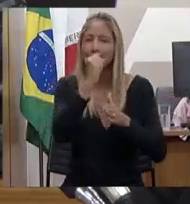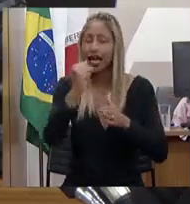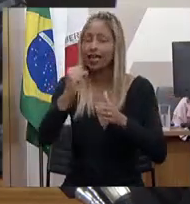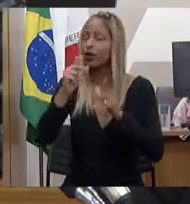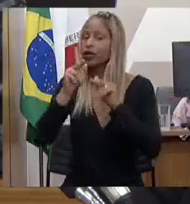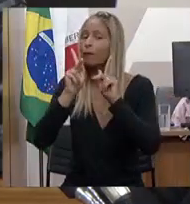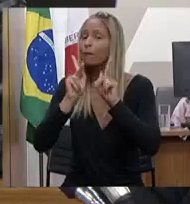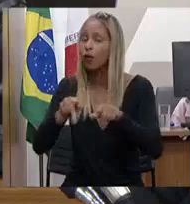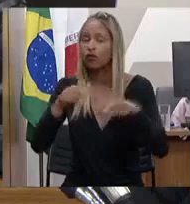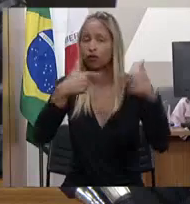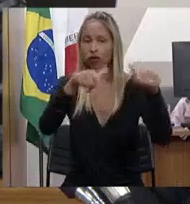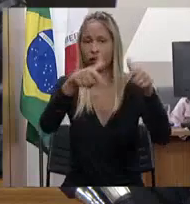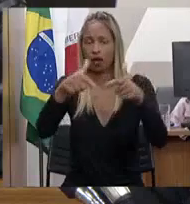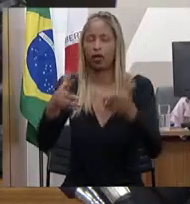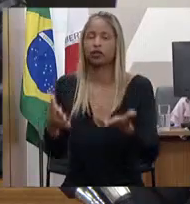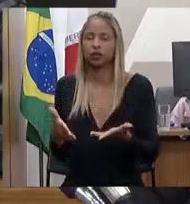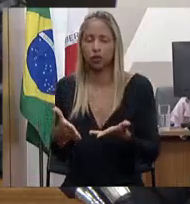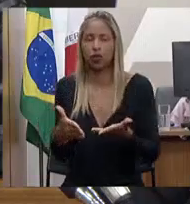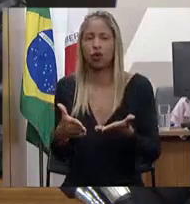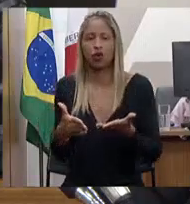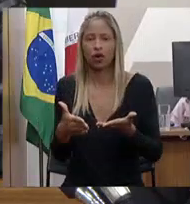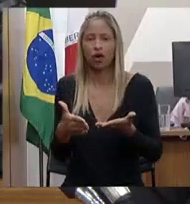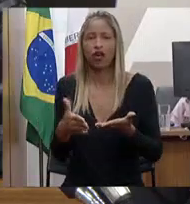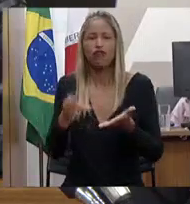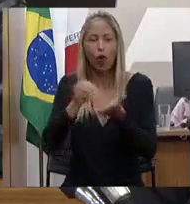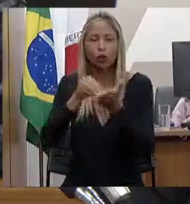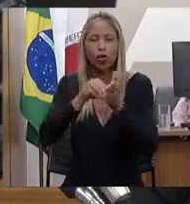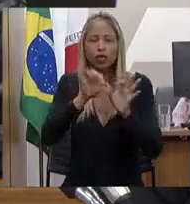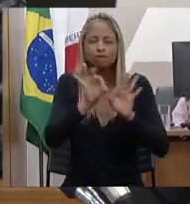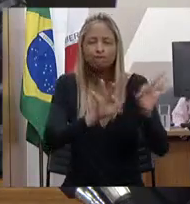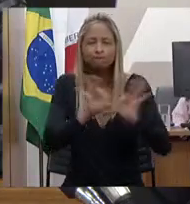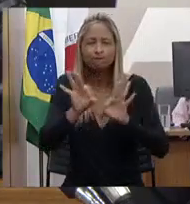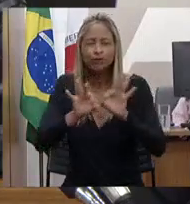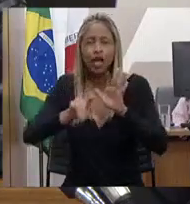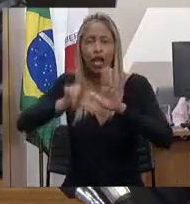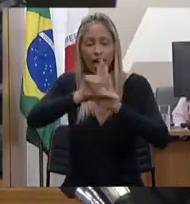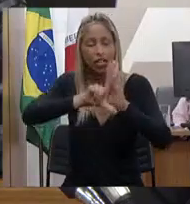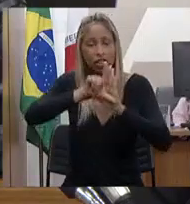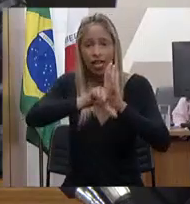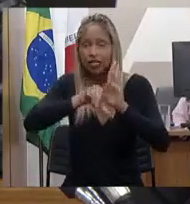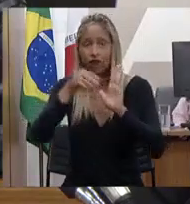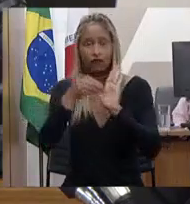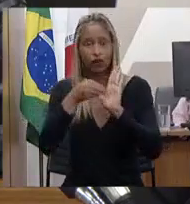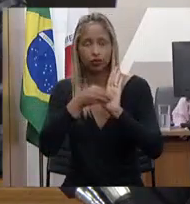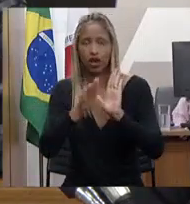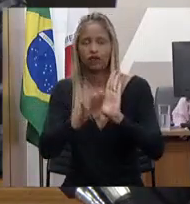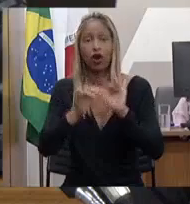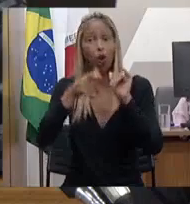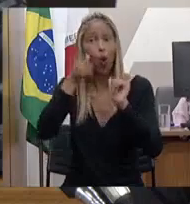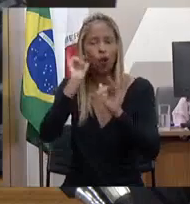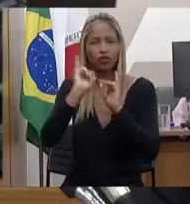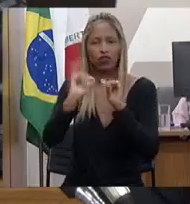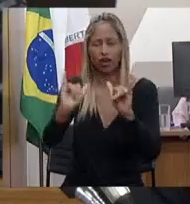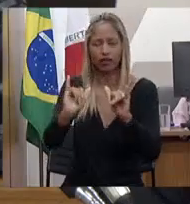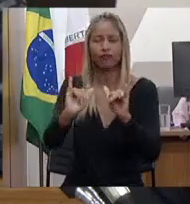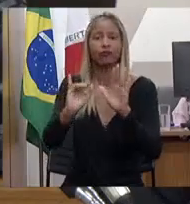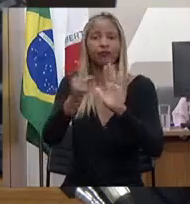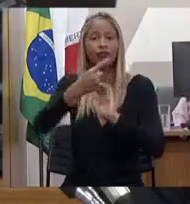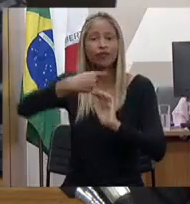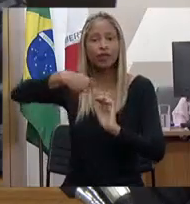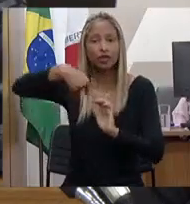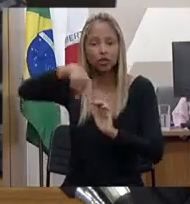classe trabalhadora com toda a desregulamentação do mínimo de legislação Que nós tínhamos eu dizia Ontem nós